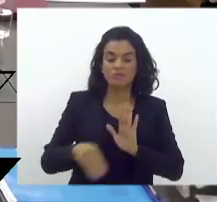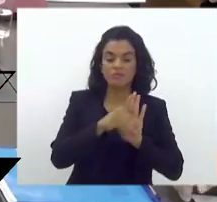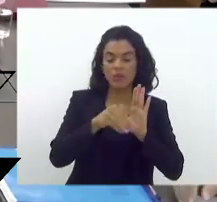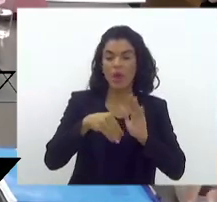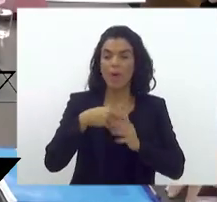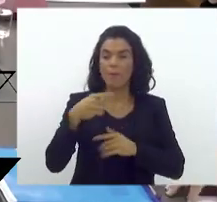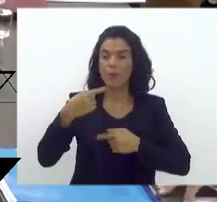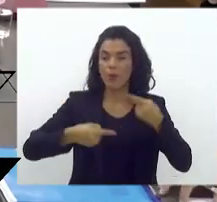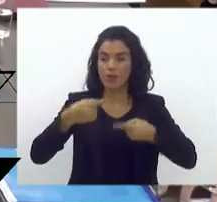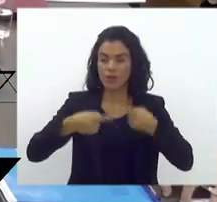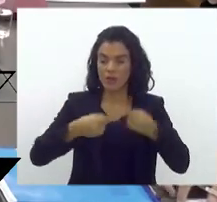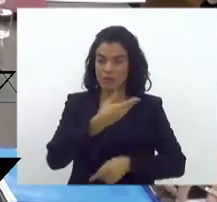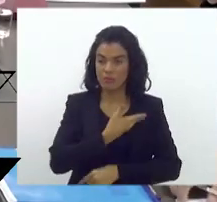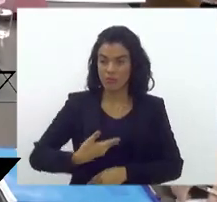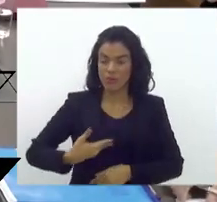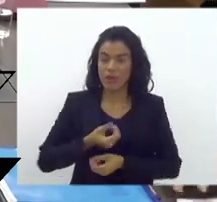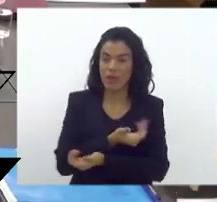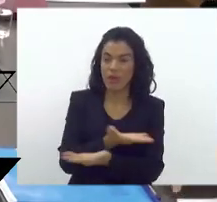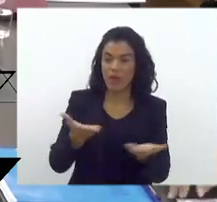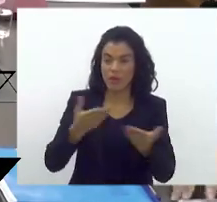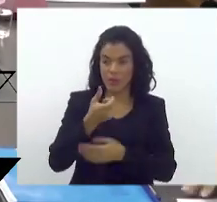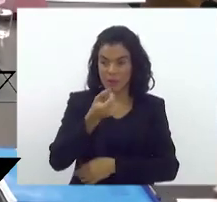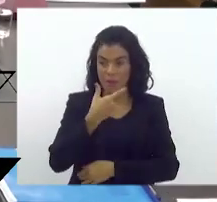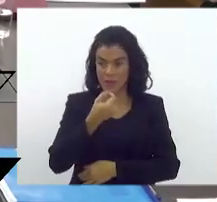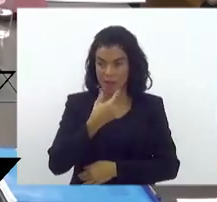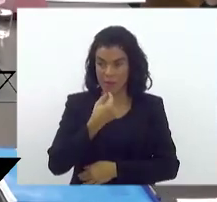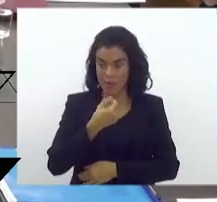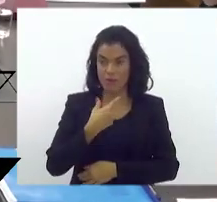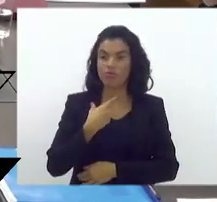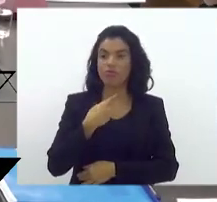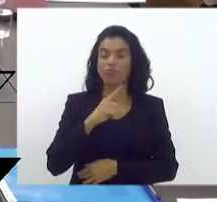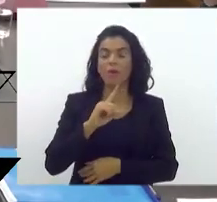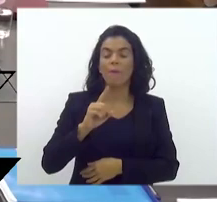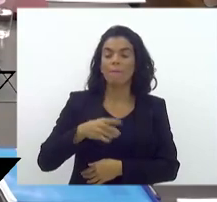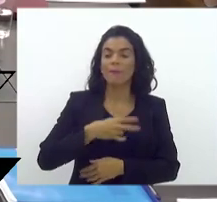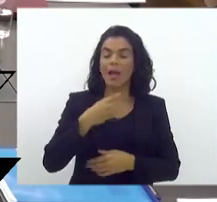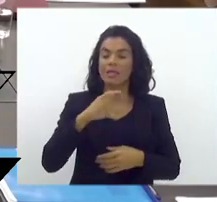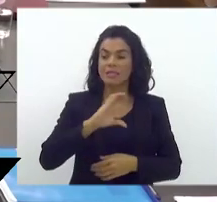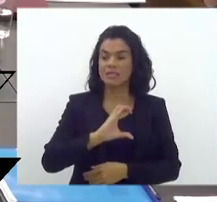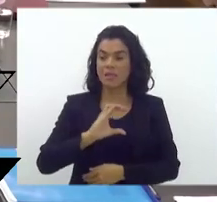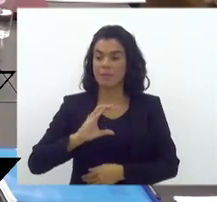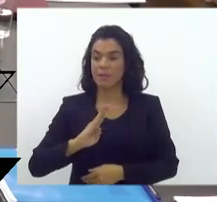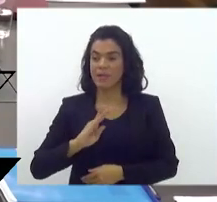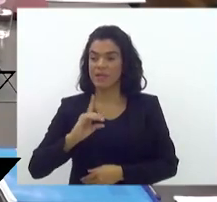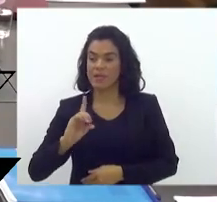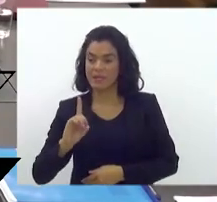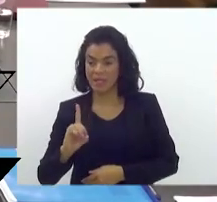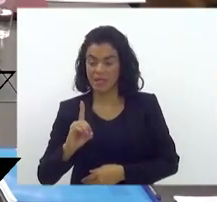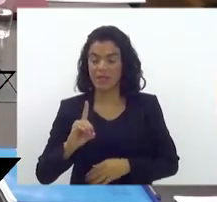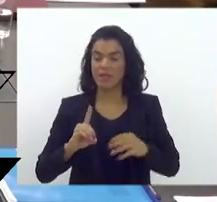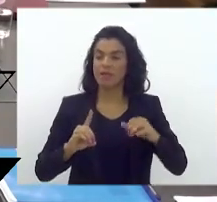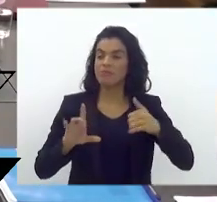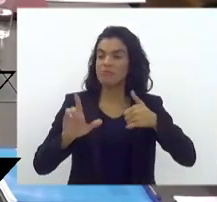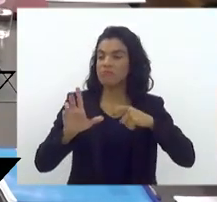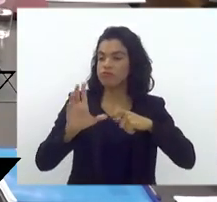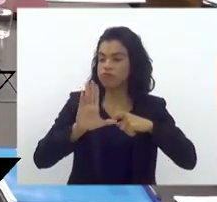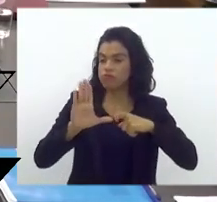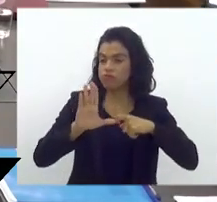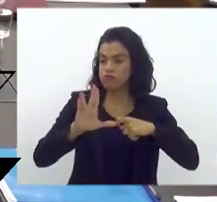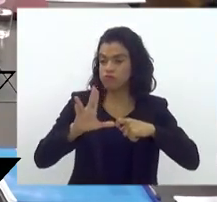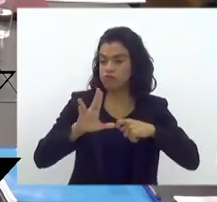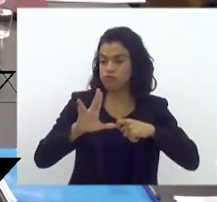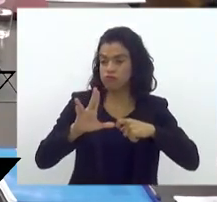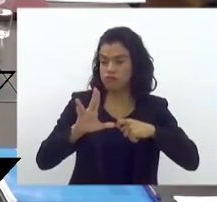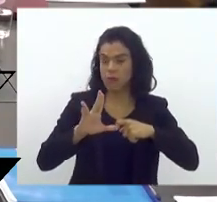estadual de fornecimento gratuito de medicamentos formulados de derivado vegetal à base de canabidiol em associação com outras substâncias